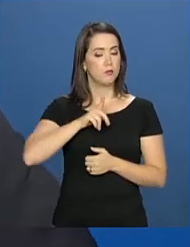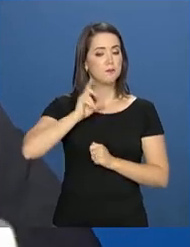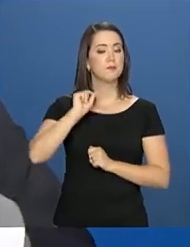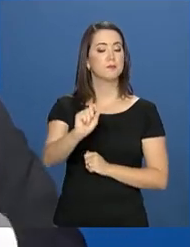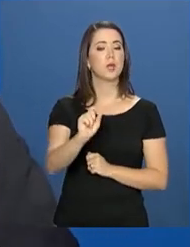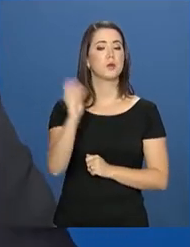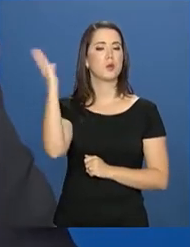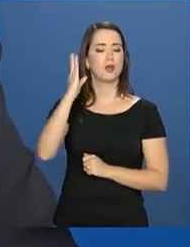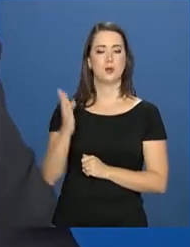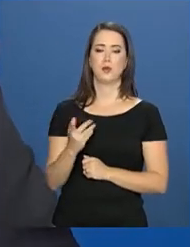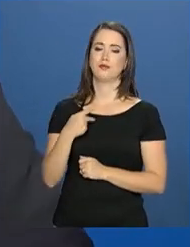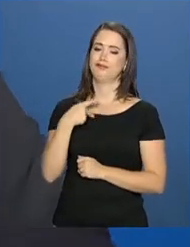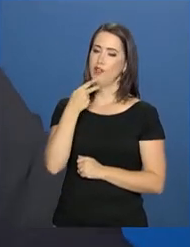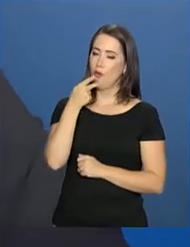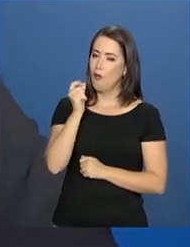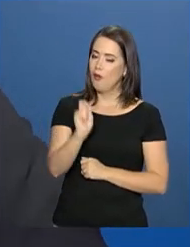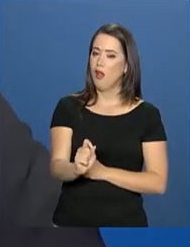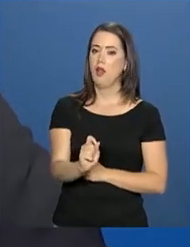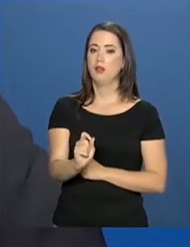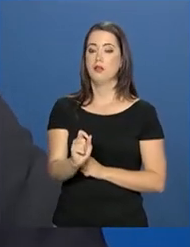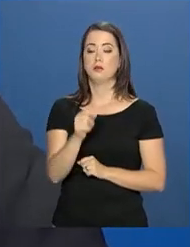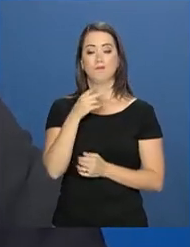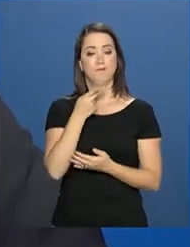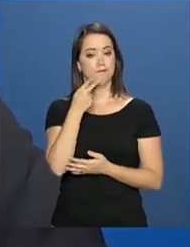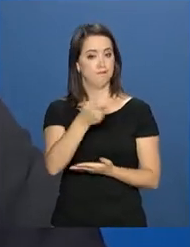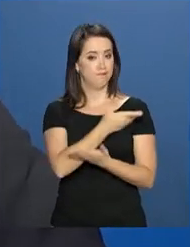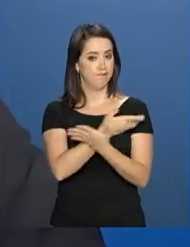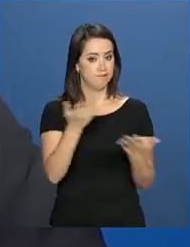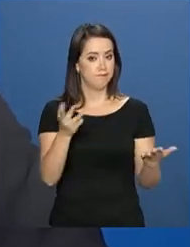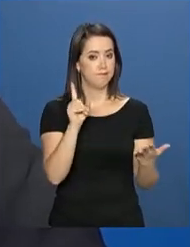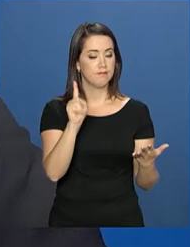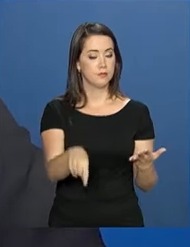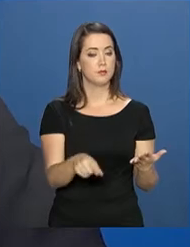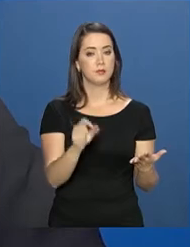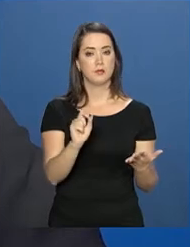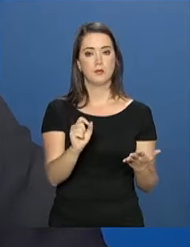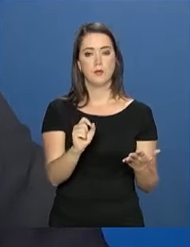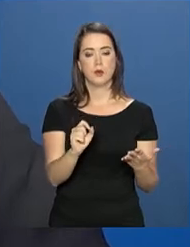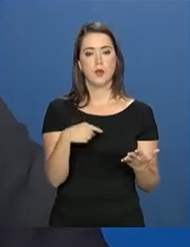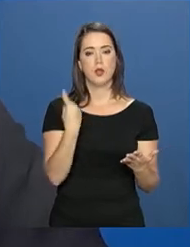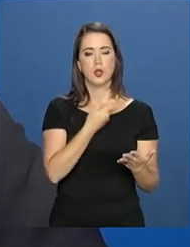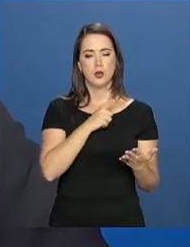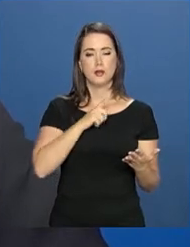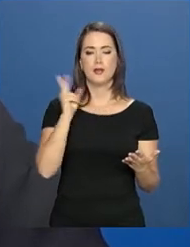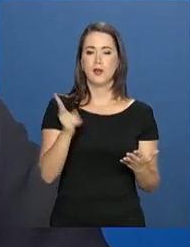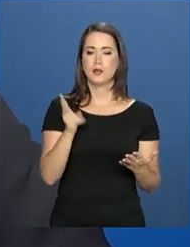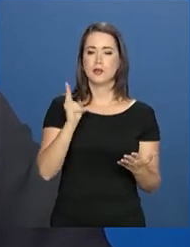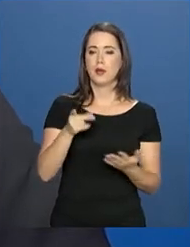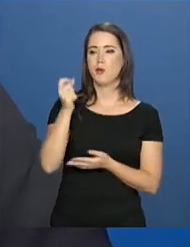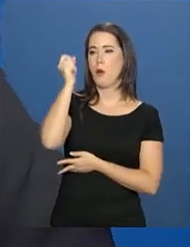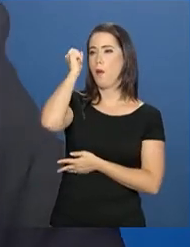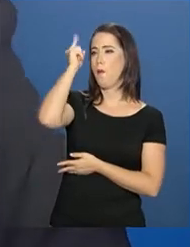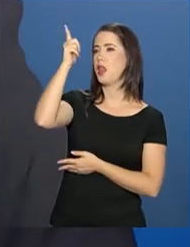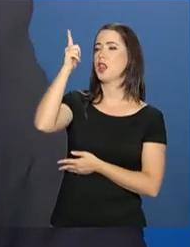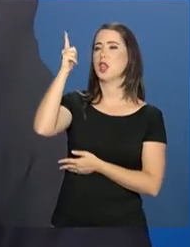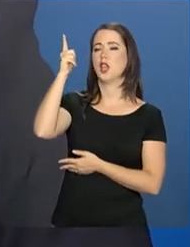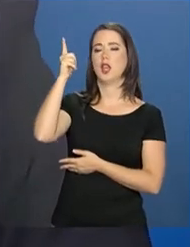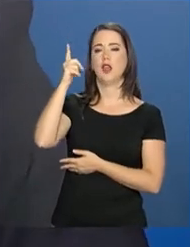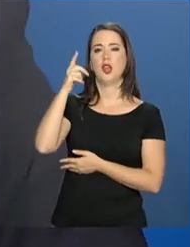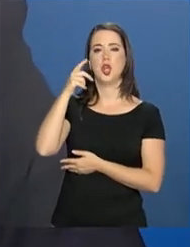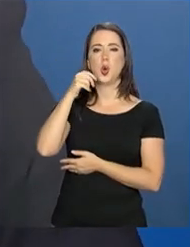e eu tomo a liberdade de dizer aos senhores e senhoras nós temos sempre uma ideia mas mm